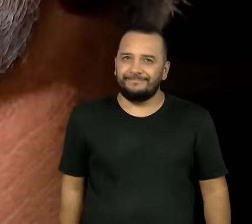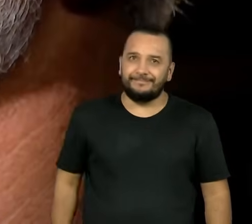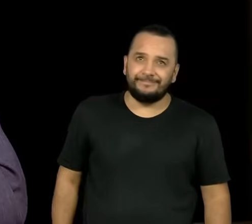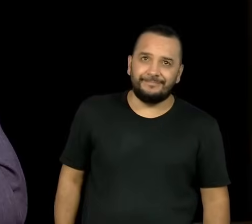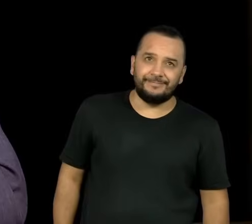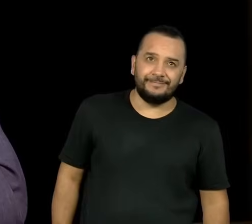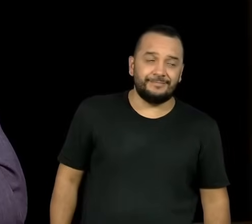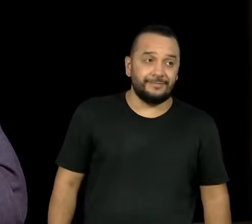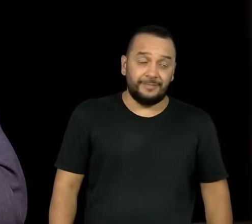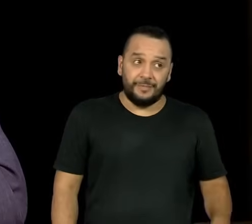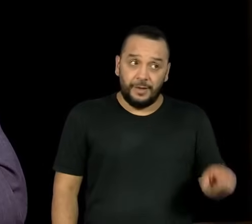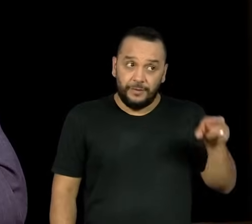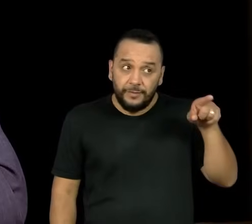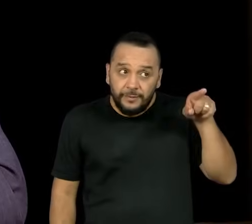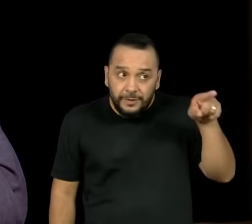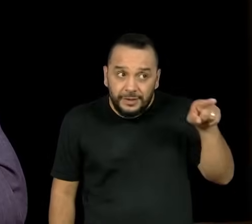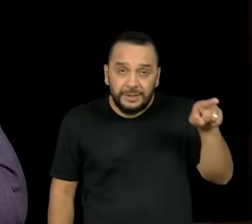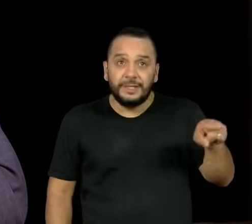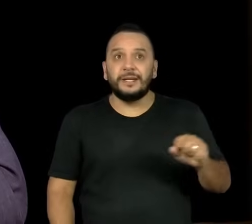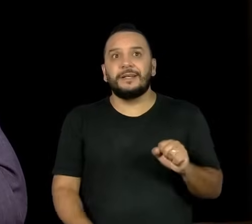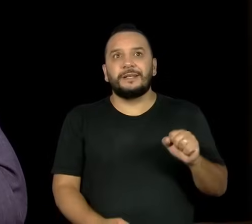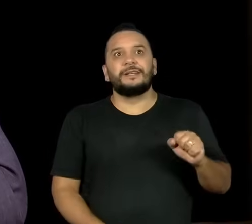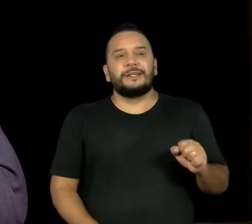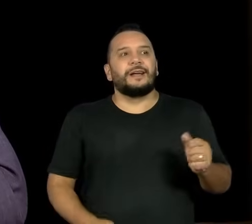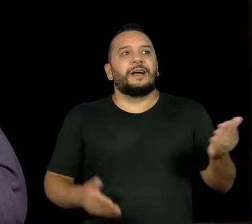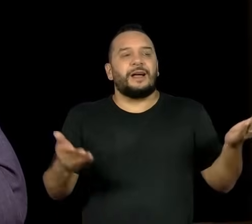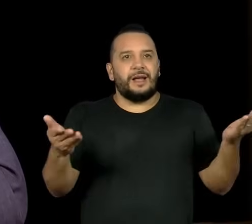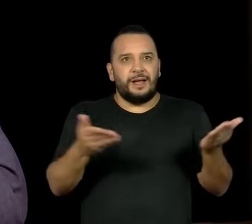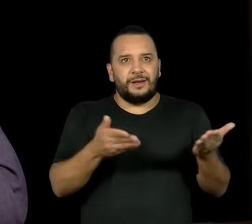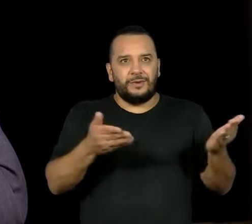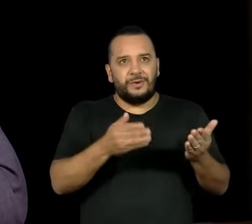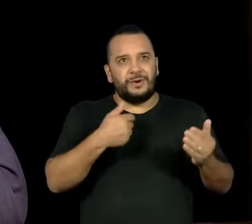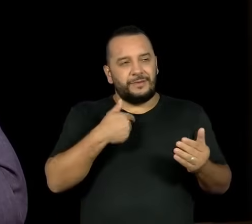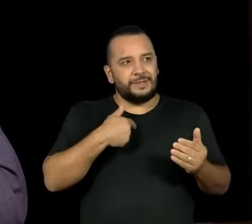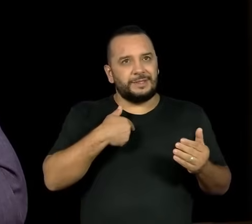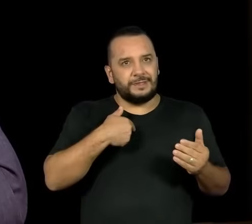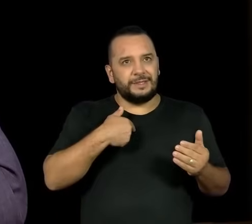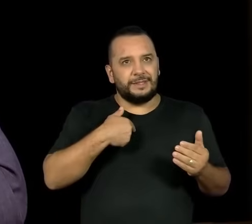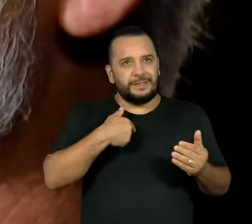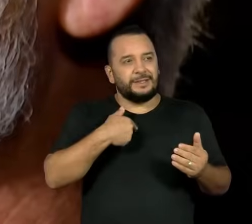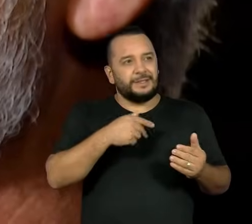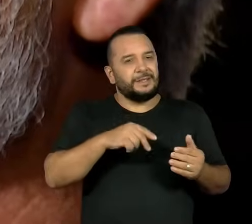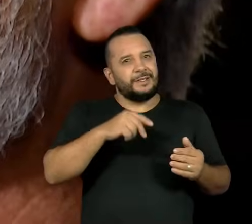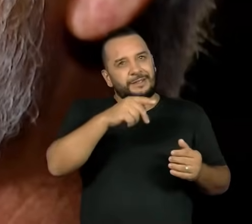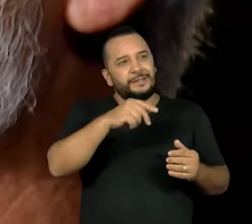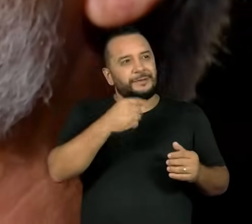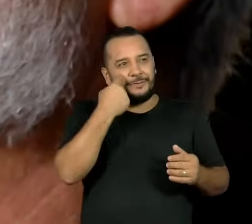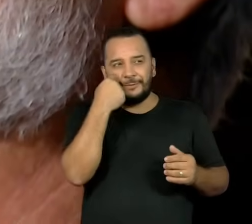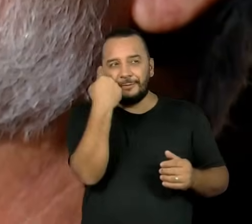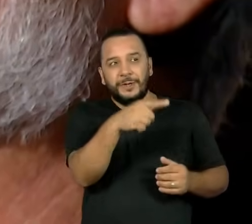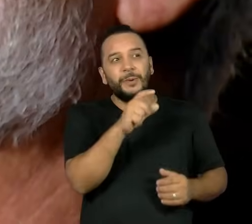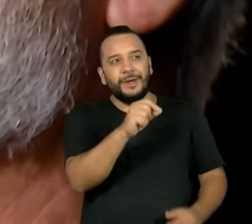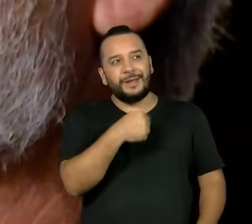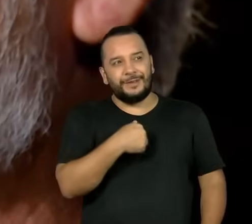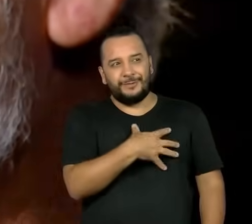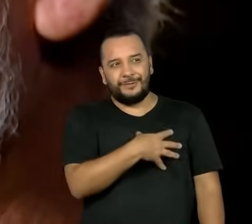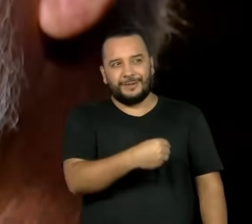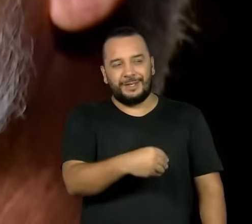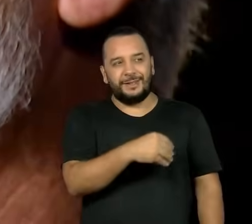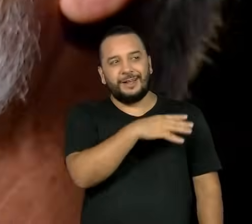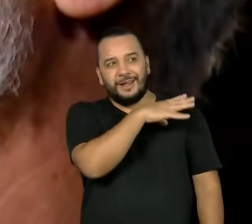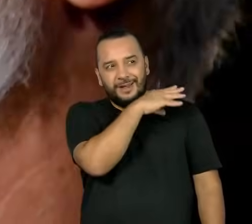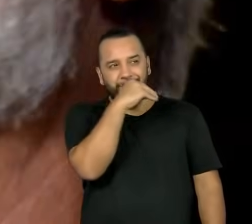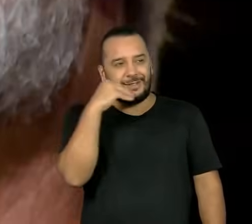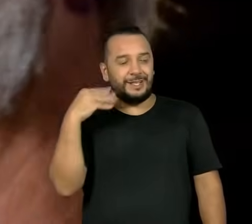Você agora, Draulio, está passando por uma poda neuronal histórica que é a sua filha adolescente. Conta aí, como é que